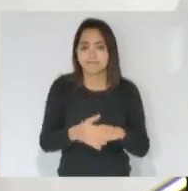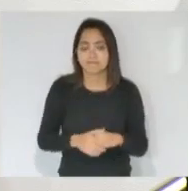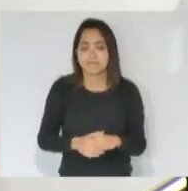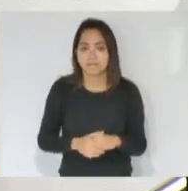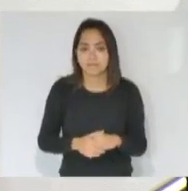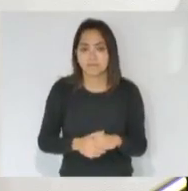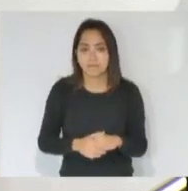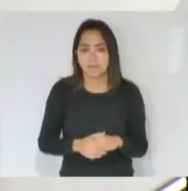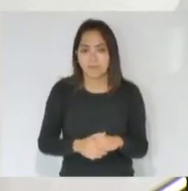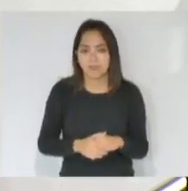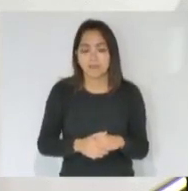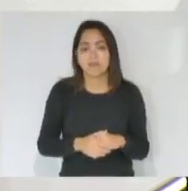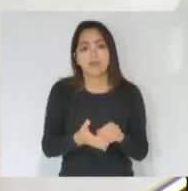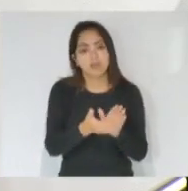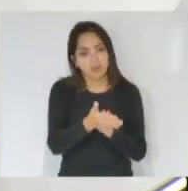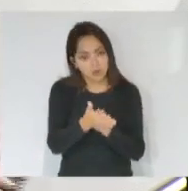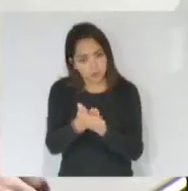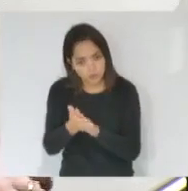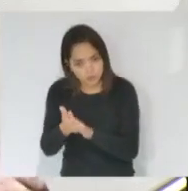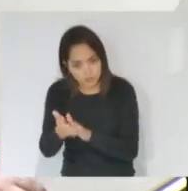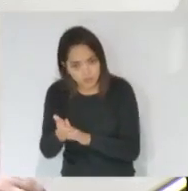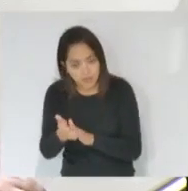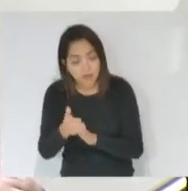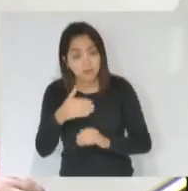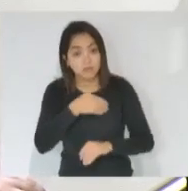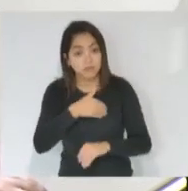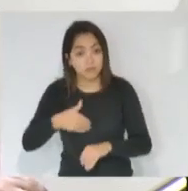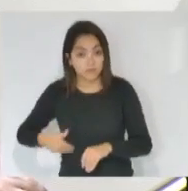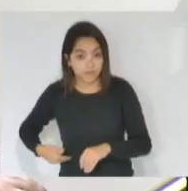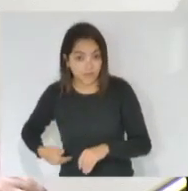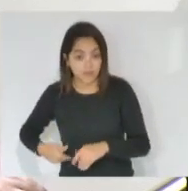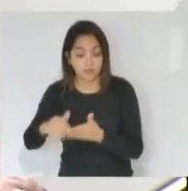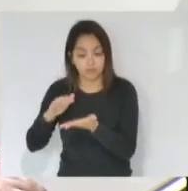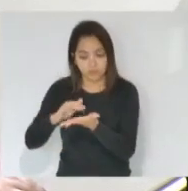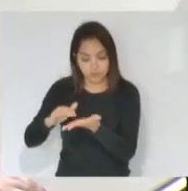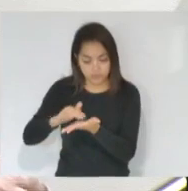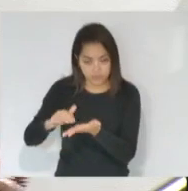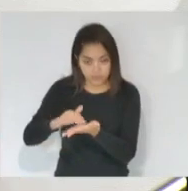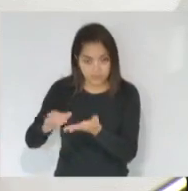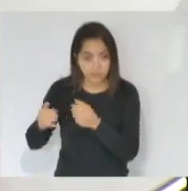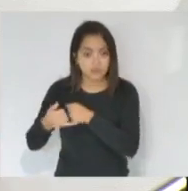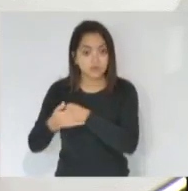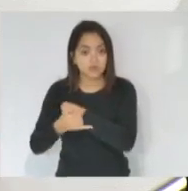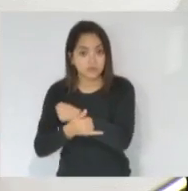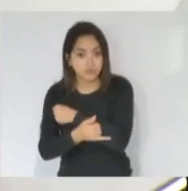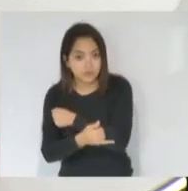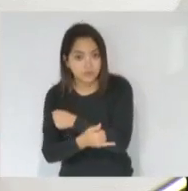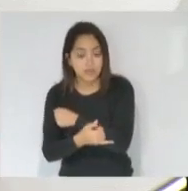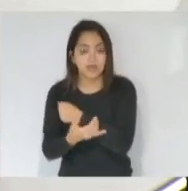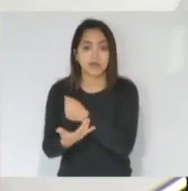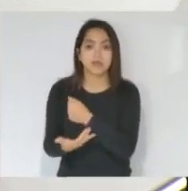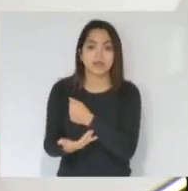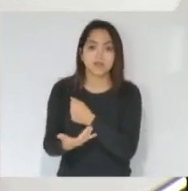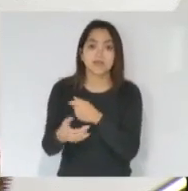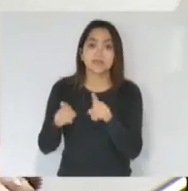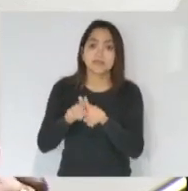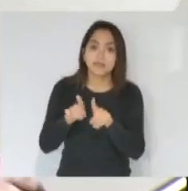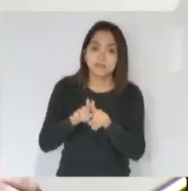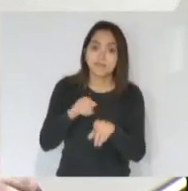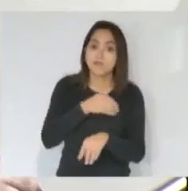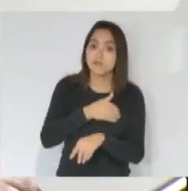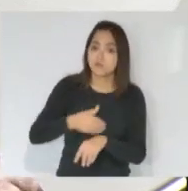para elogiar o governo, o secretário de Infraestrutura, o secretário da Casa Civil,